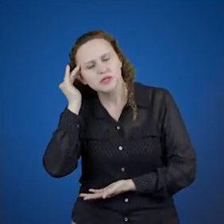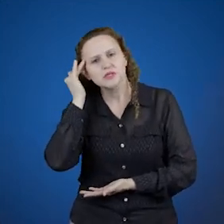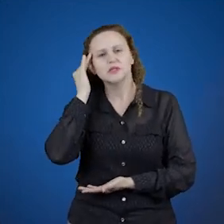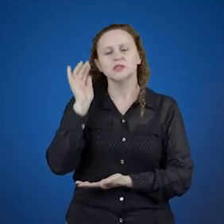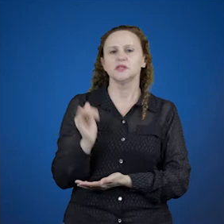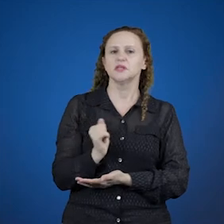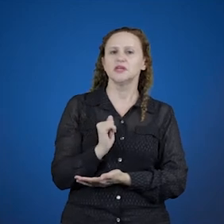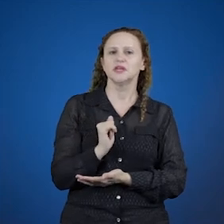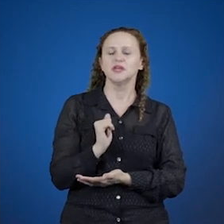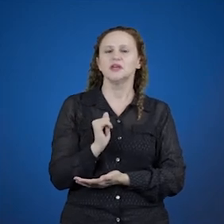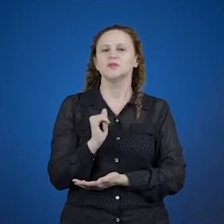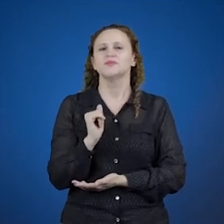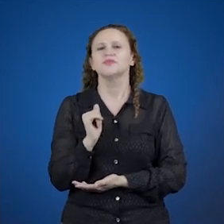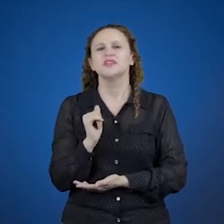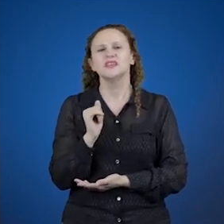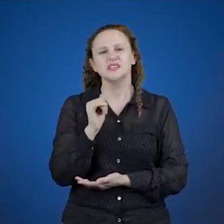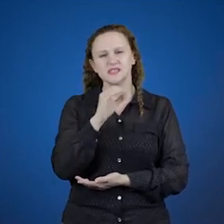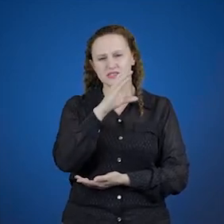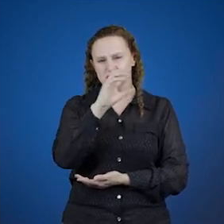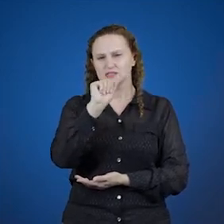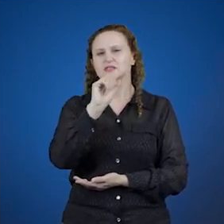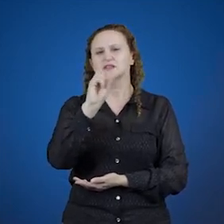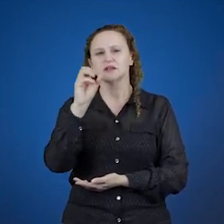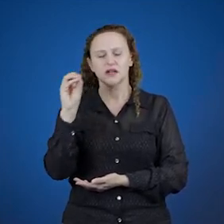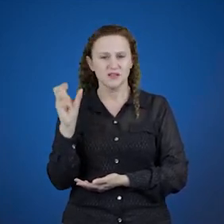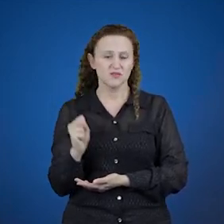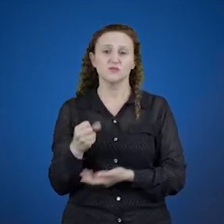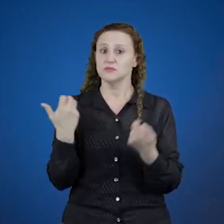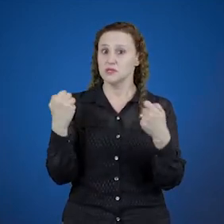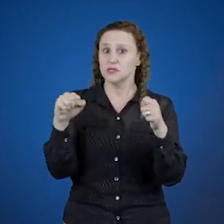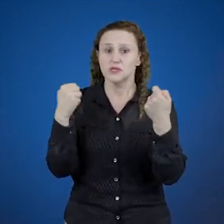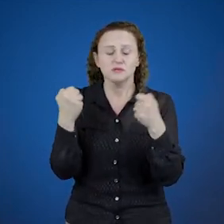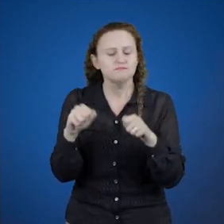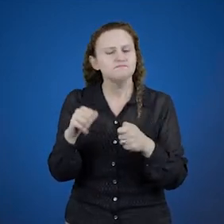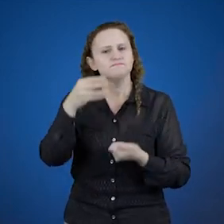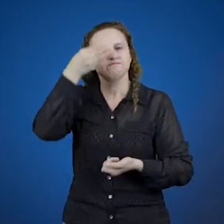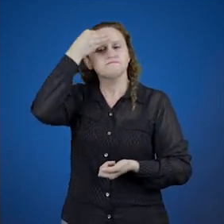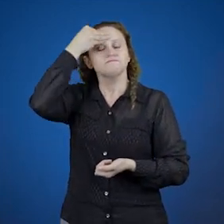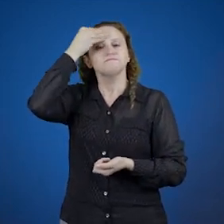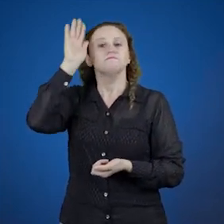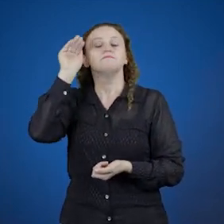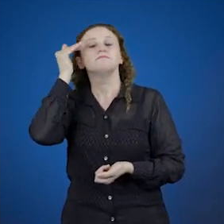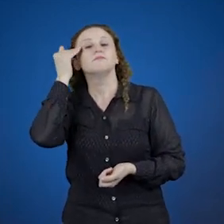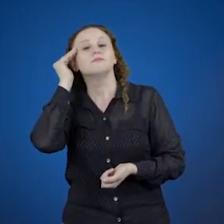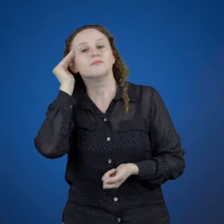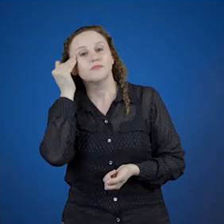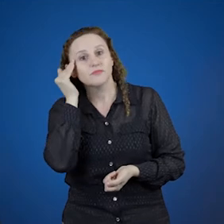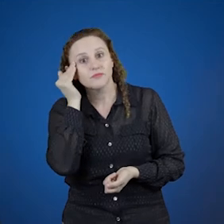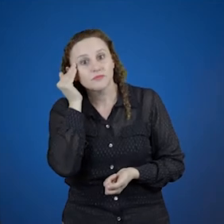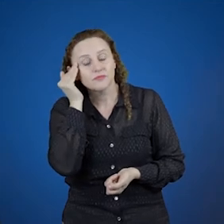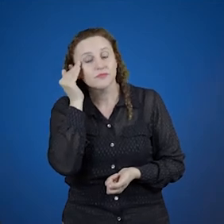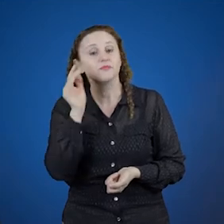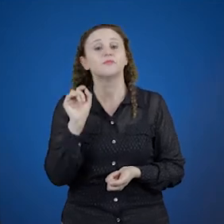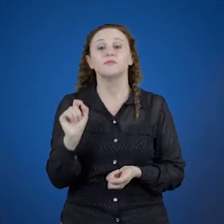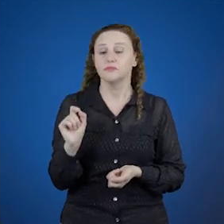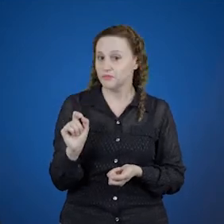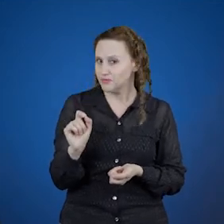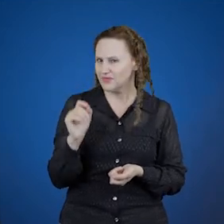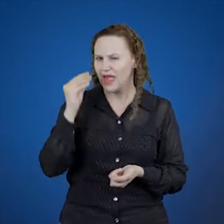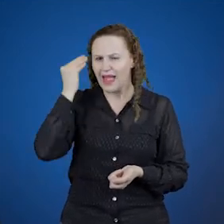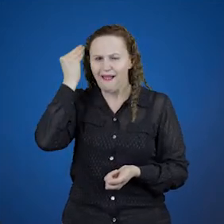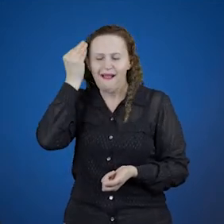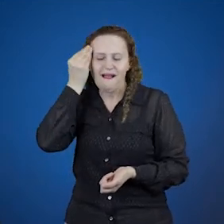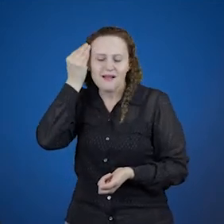caso dativo e o caso acusativo o estudante de Latim precisa necessariamente é